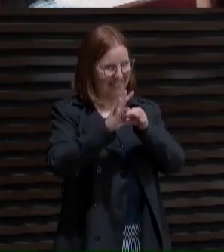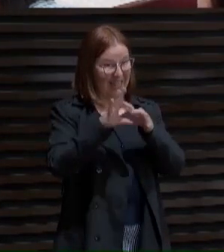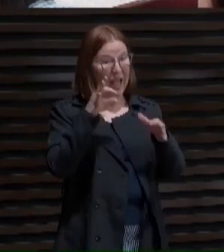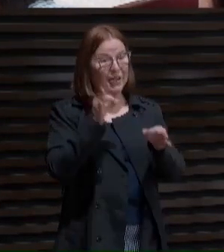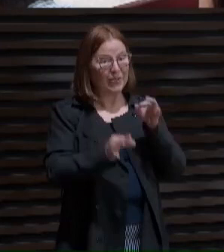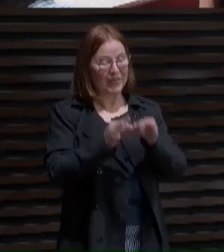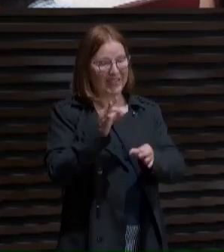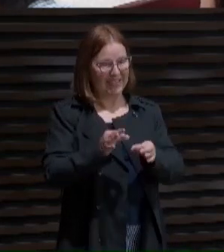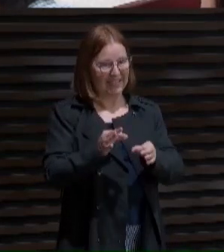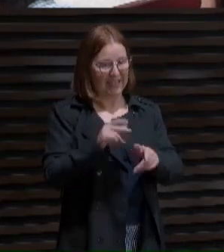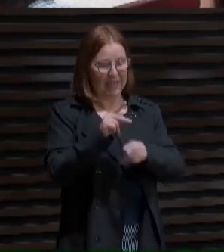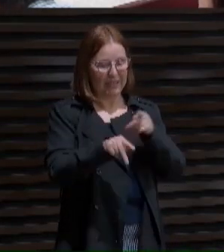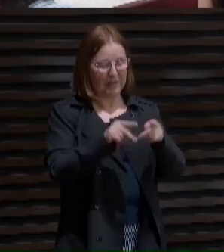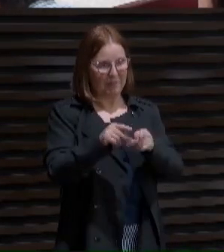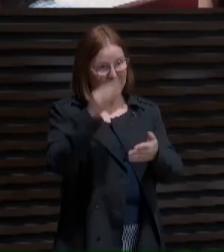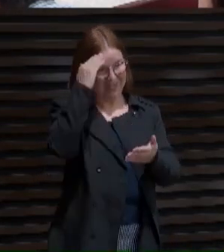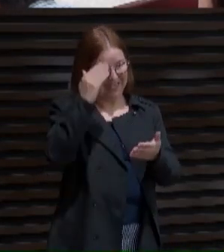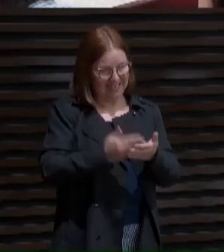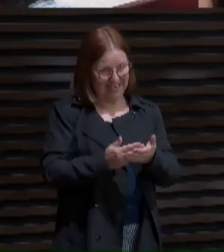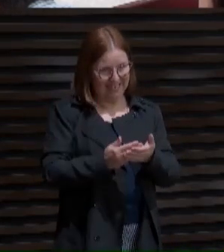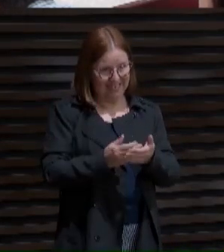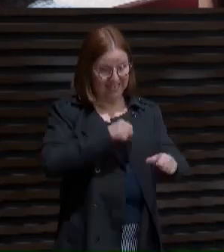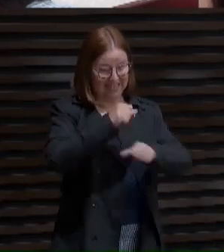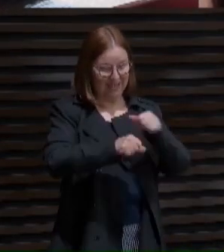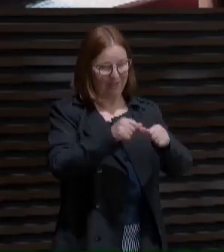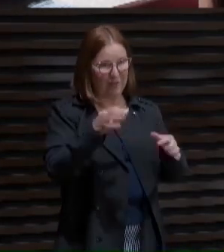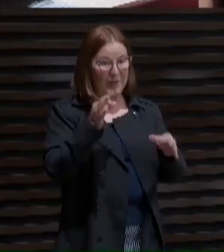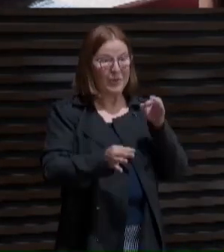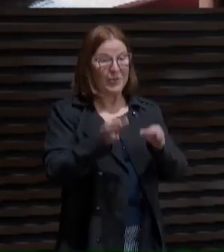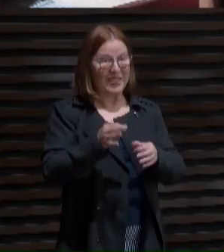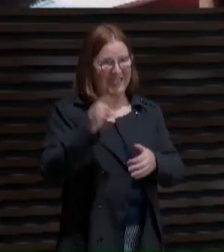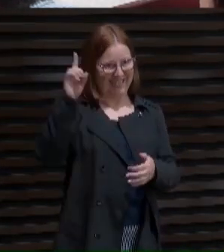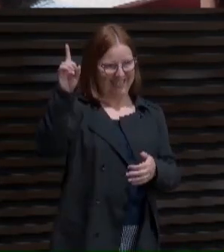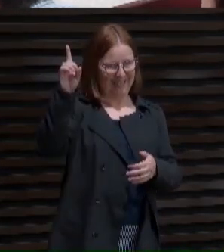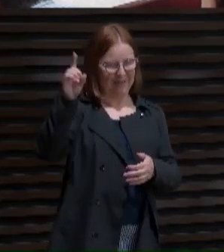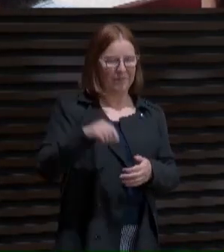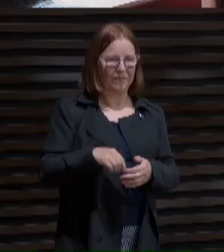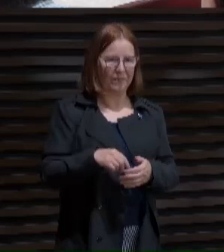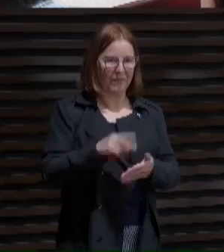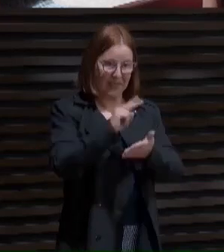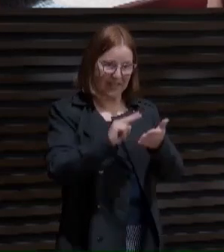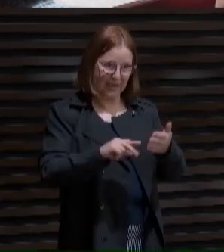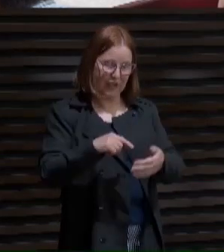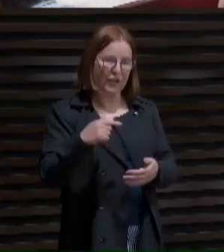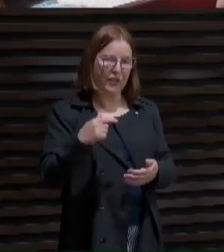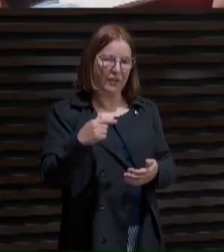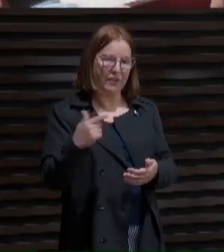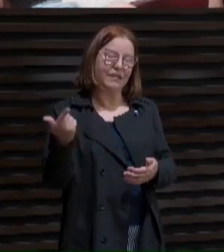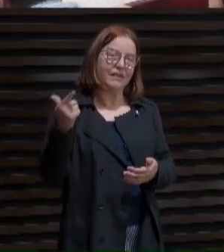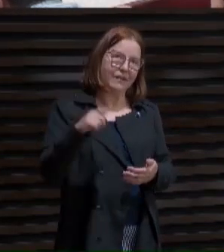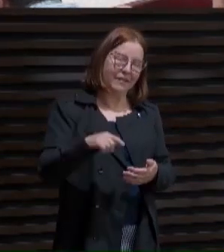Aqueles que creem são feitos justiça de Deus. Vamos ler novamente 2 Coríntios 5, 21?